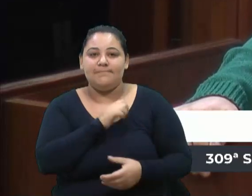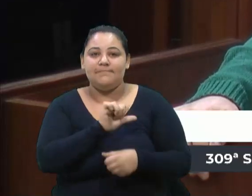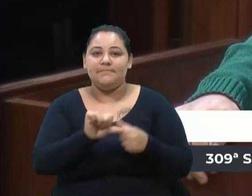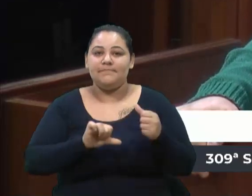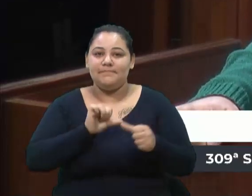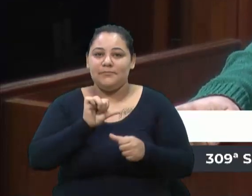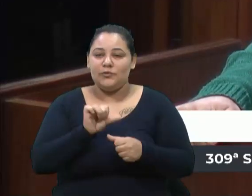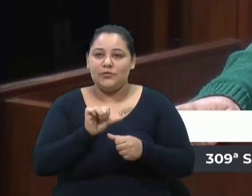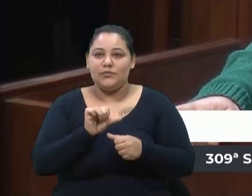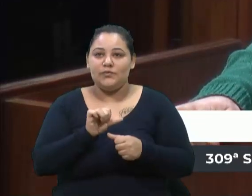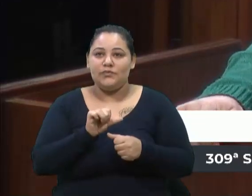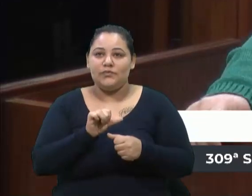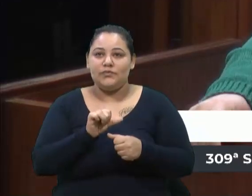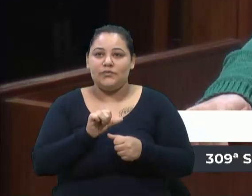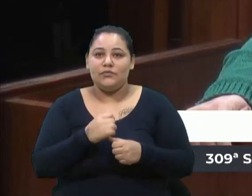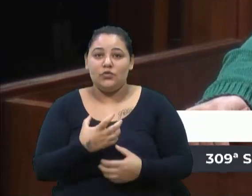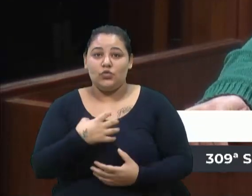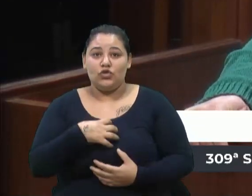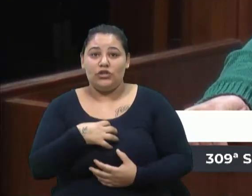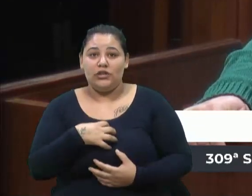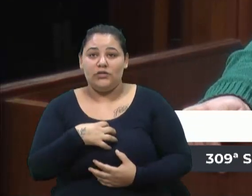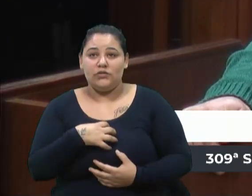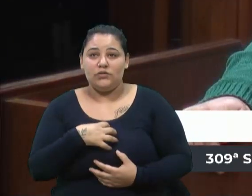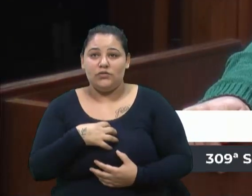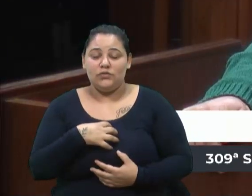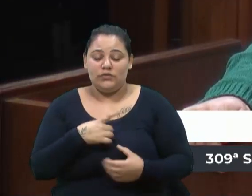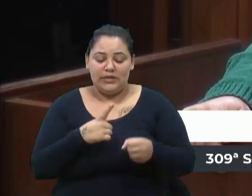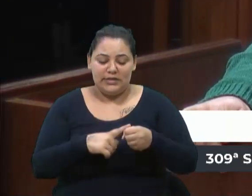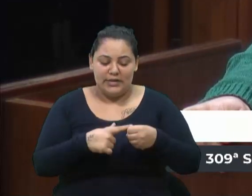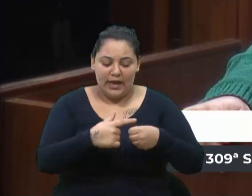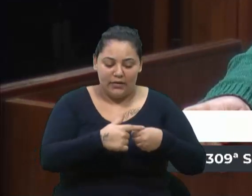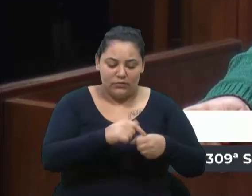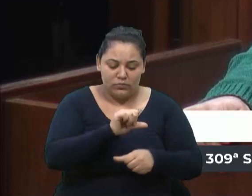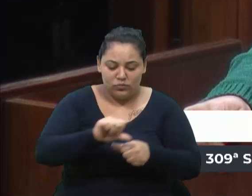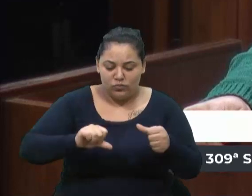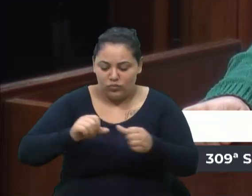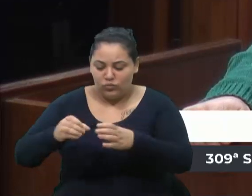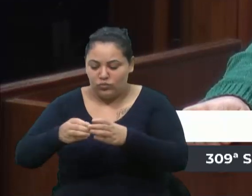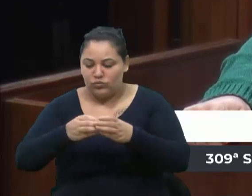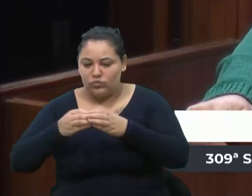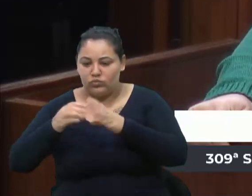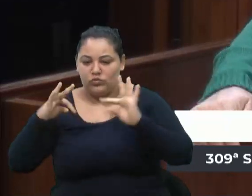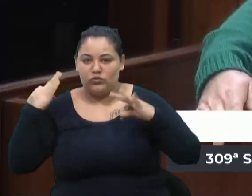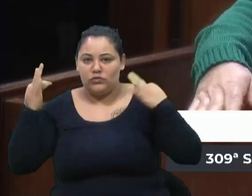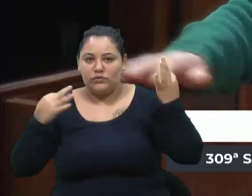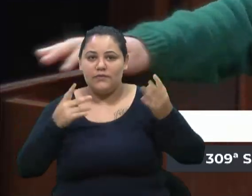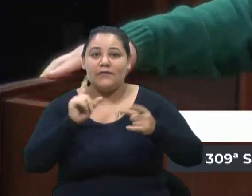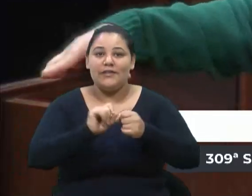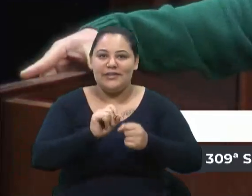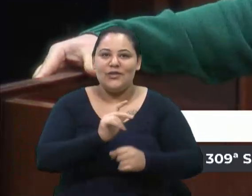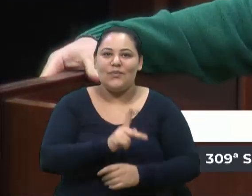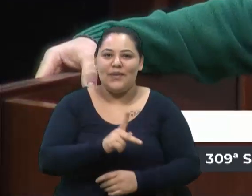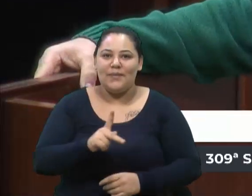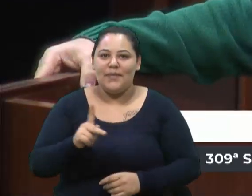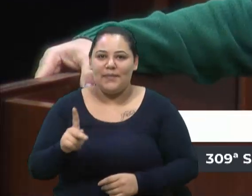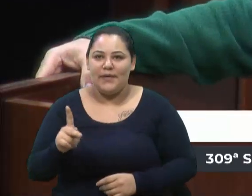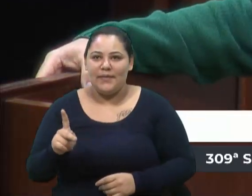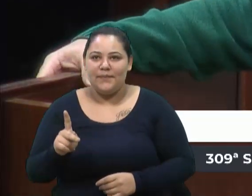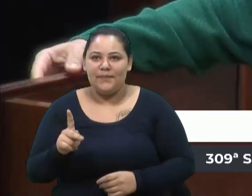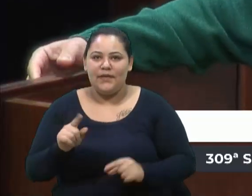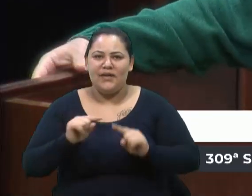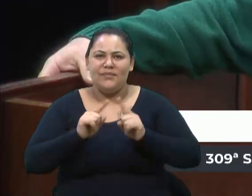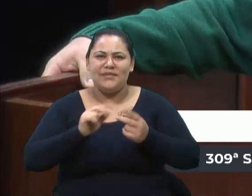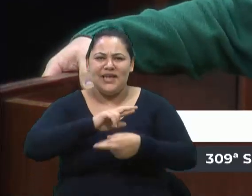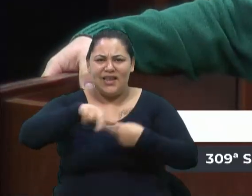o formato de cidade para o turismo A partir né das parcerias públicas privados uma sobre a relação